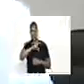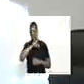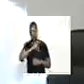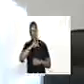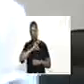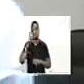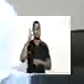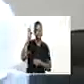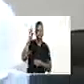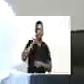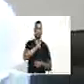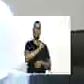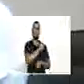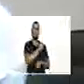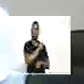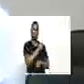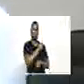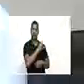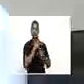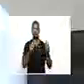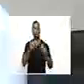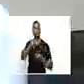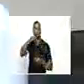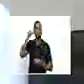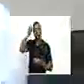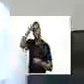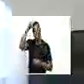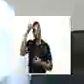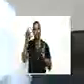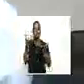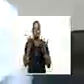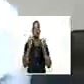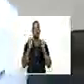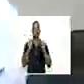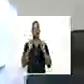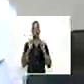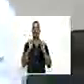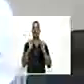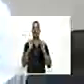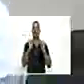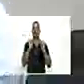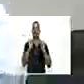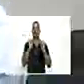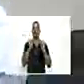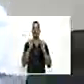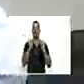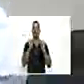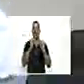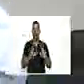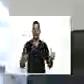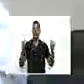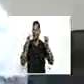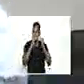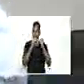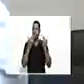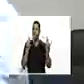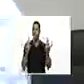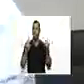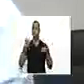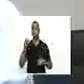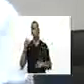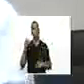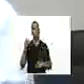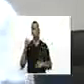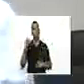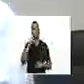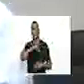é em janeiro o que que os servidores públicos municipais queriam que fosse equivalente à data base deles também em